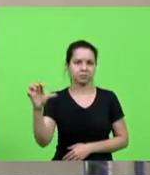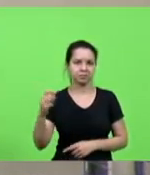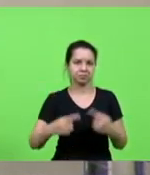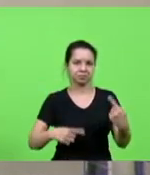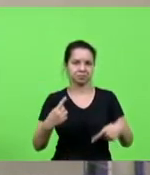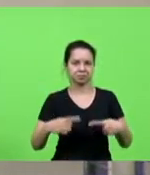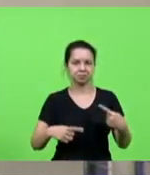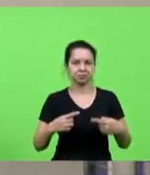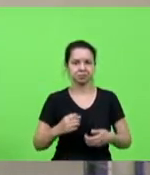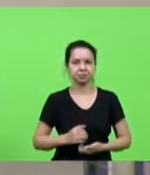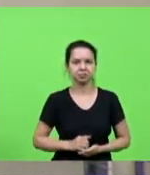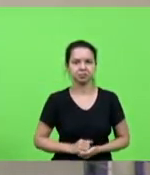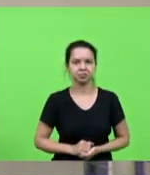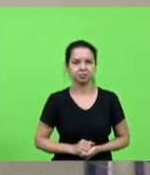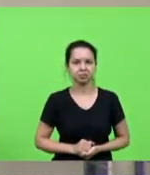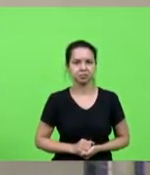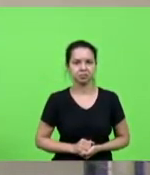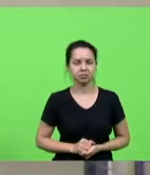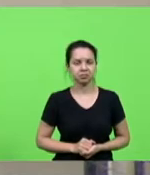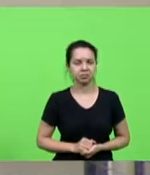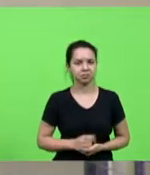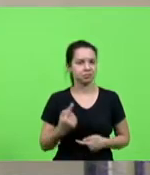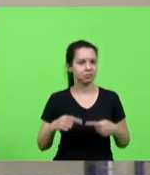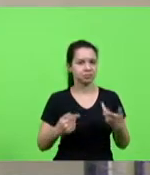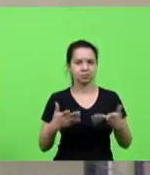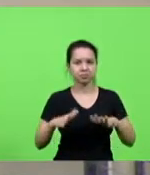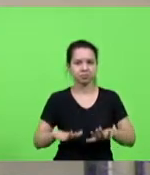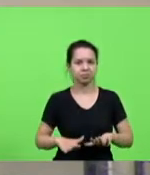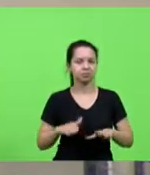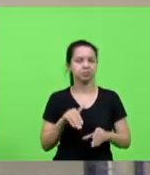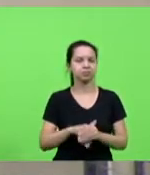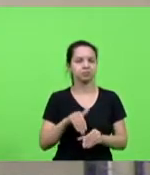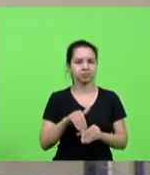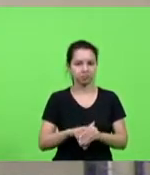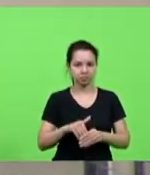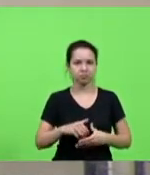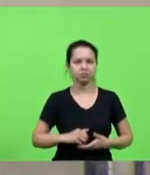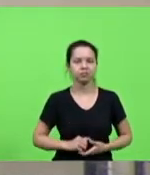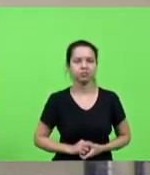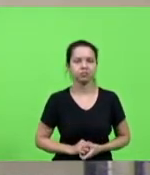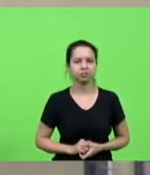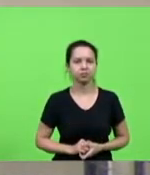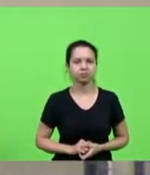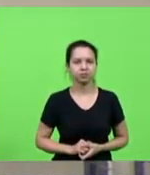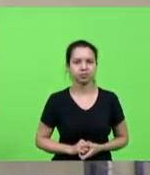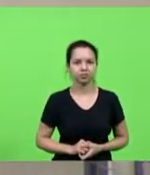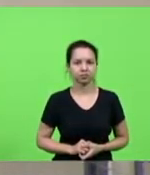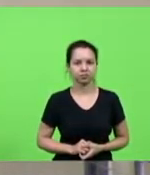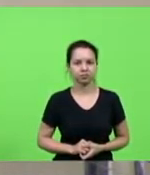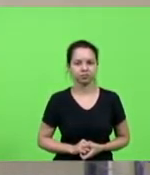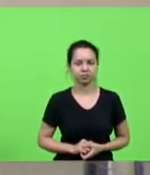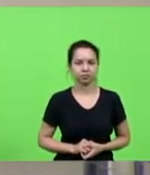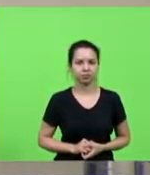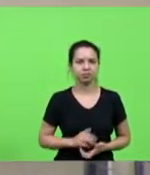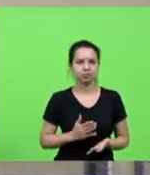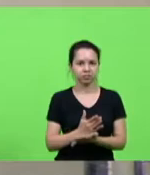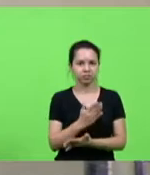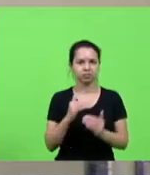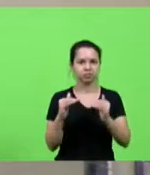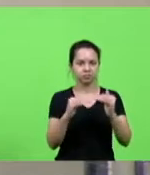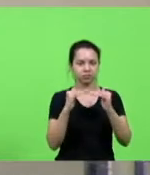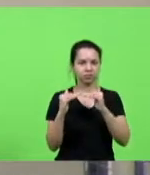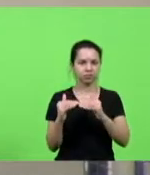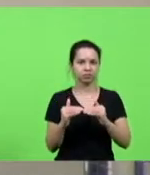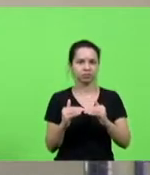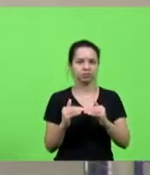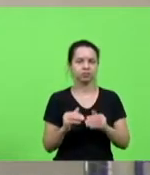discussão. Não havendo quem queira discutir, em votação. Deputados que aprovam, permaneçam como se encontram. Aprovado por